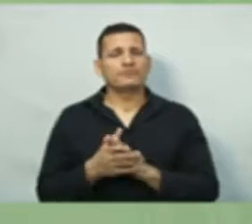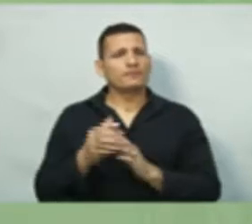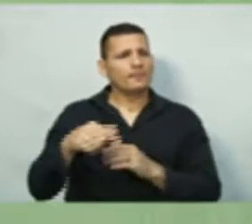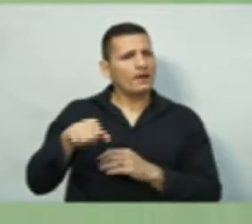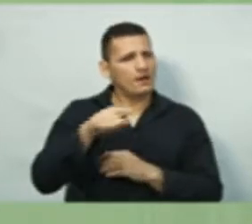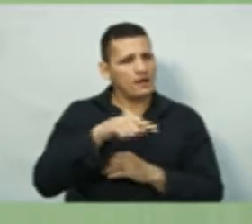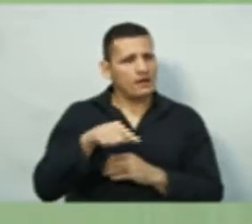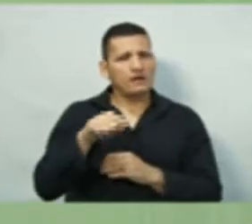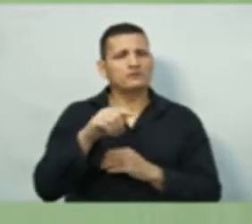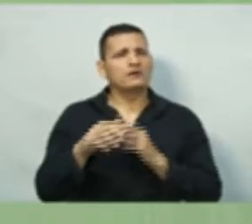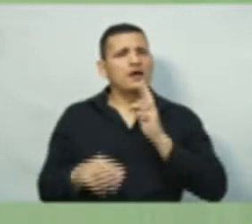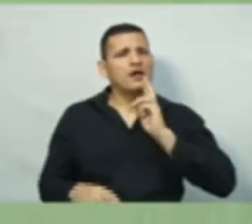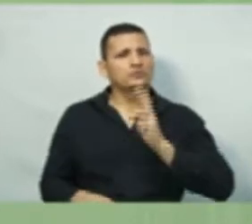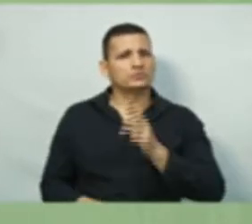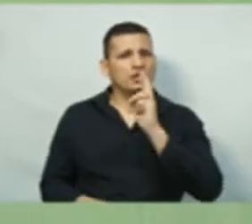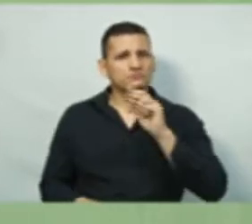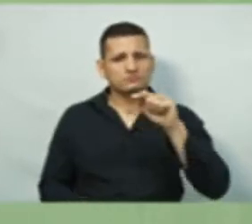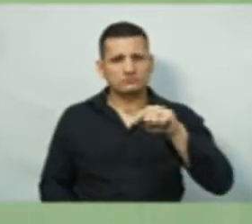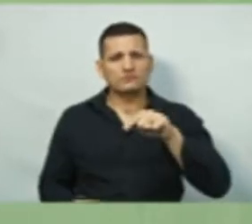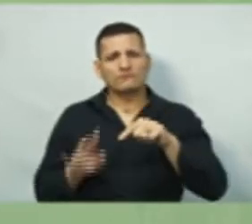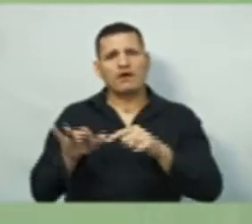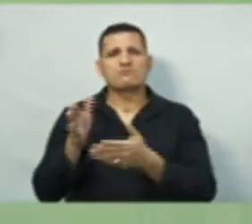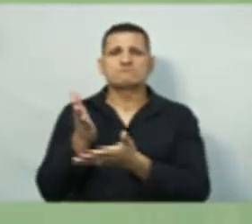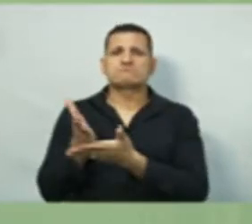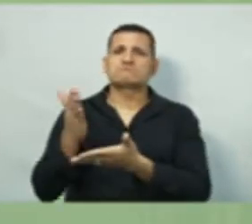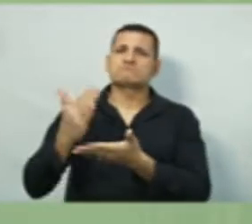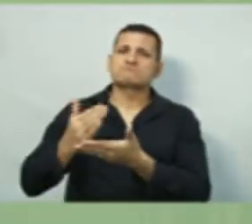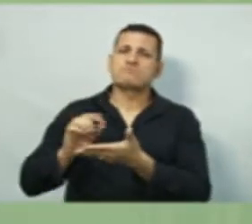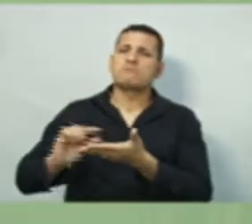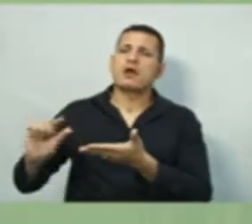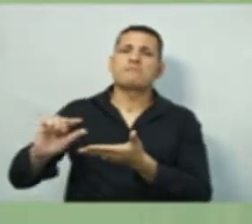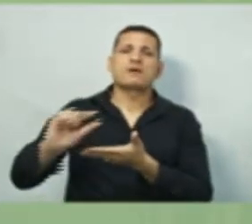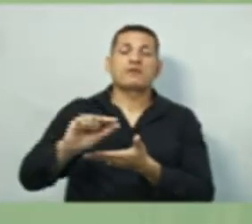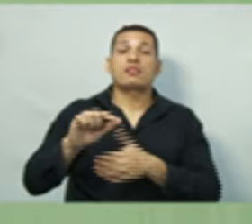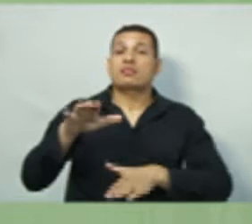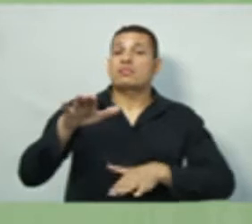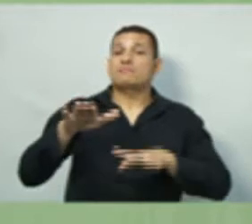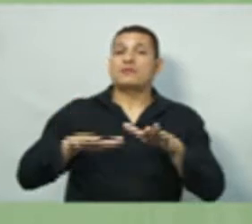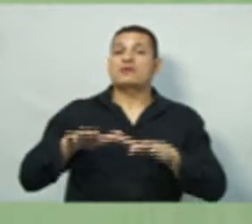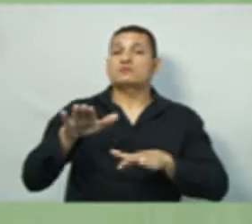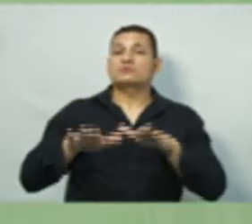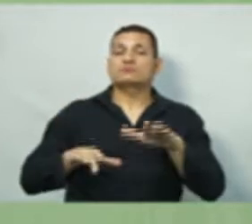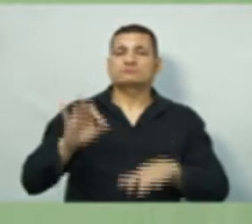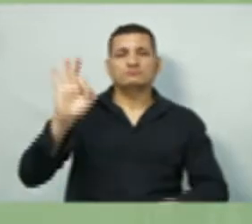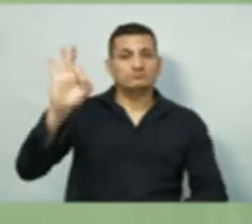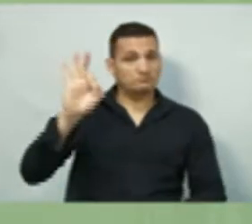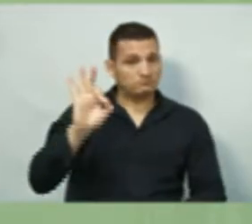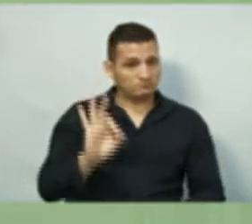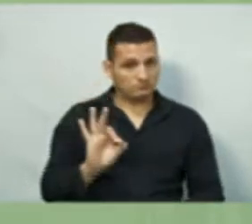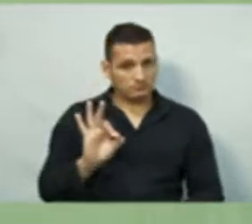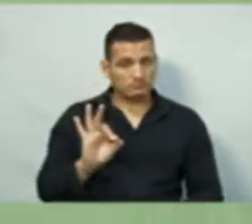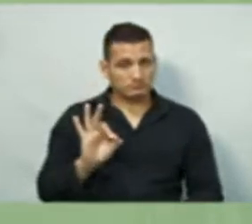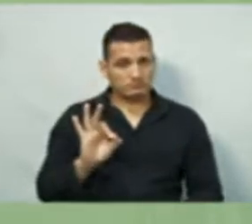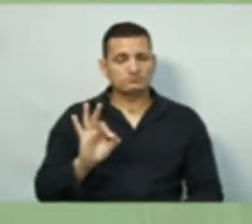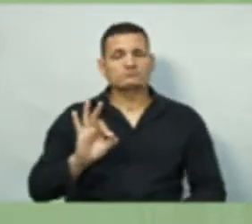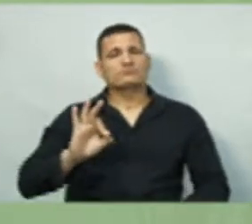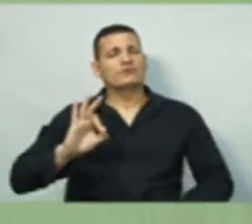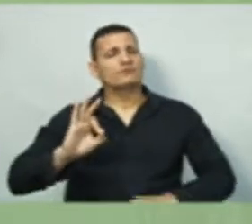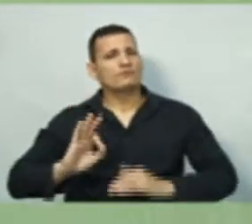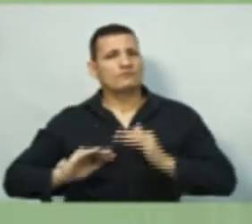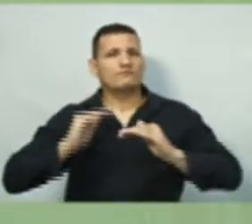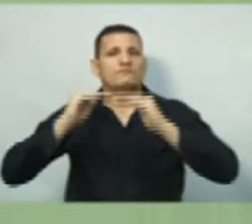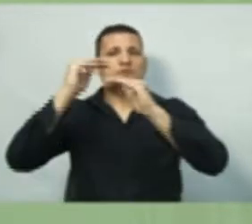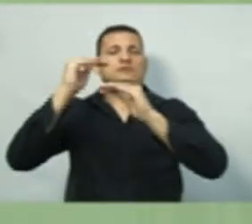gerados serão distribuídos aos sócios na proporção da sua participação nos negócios e no desenvolvimento